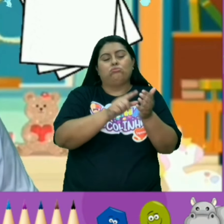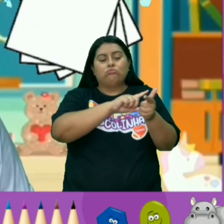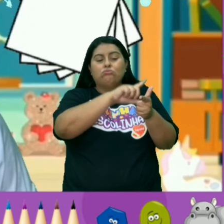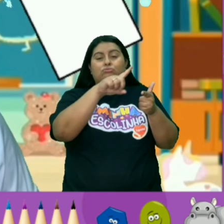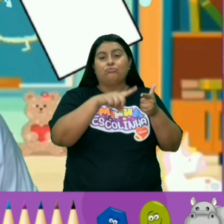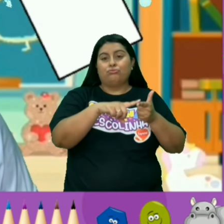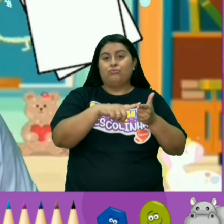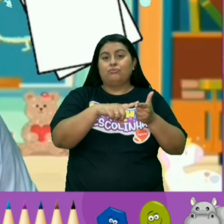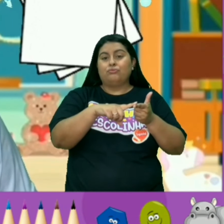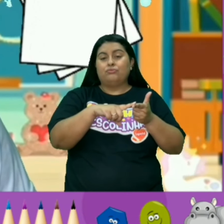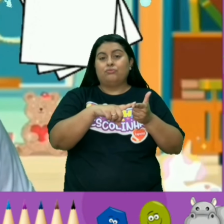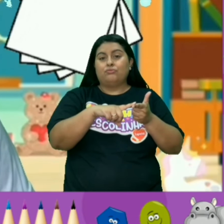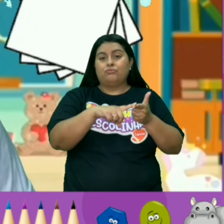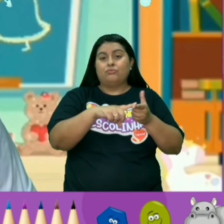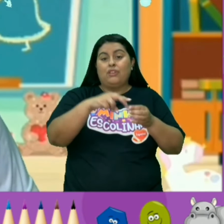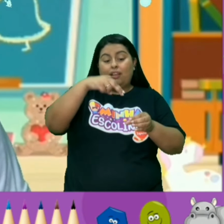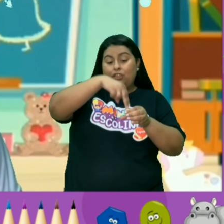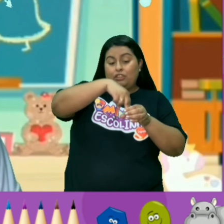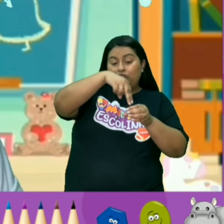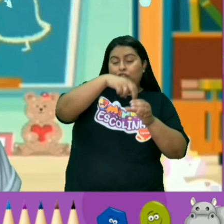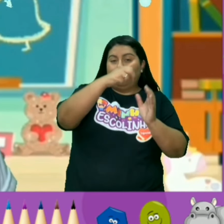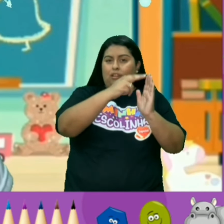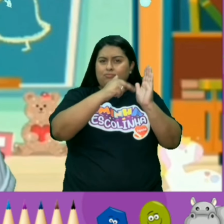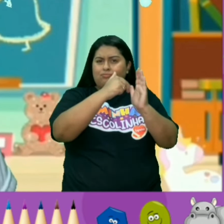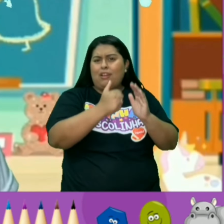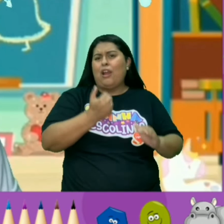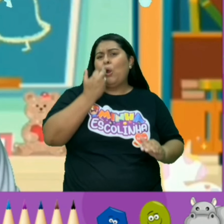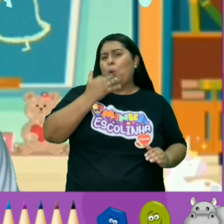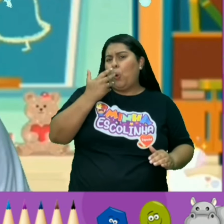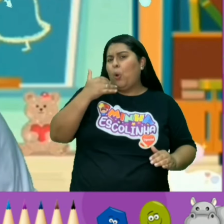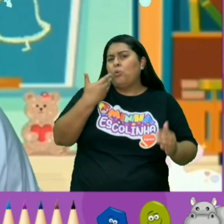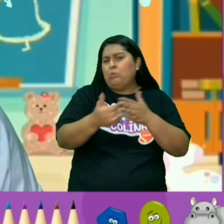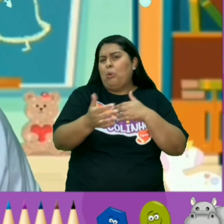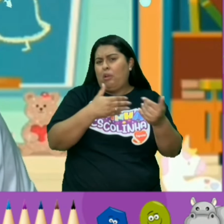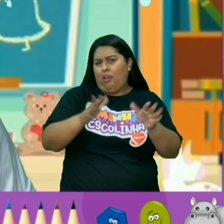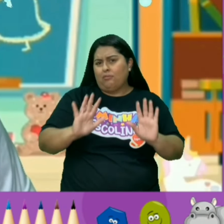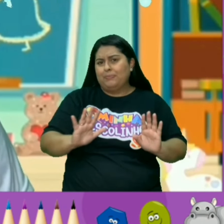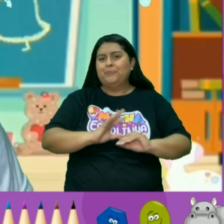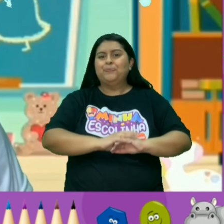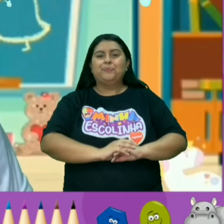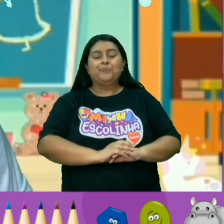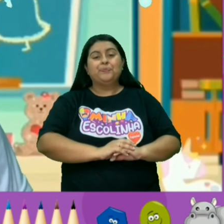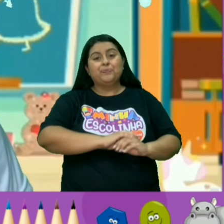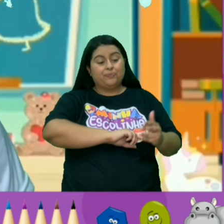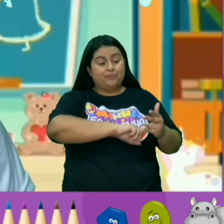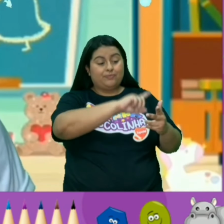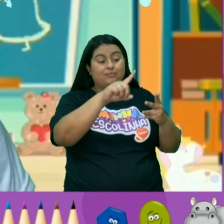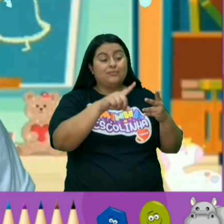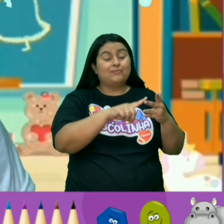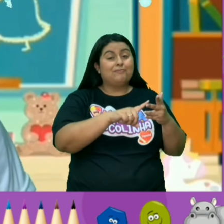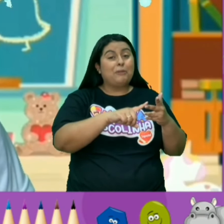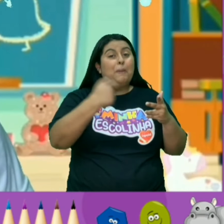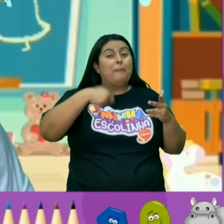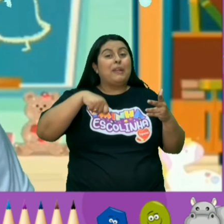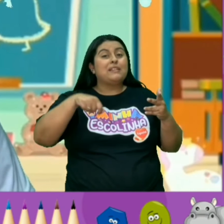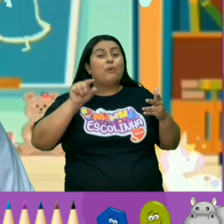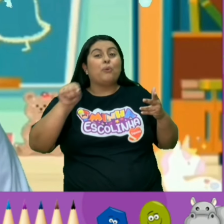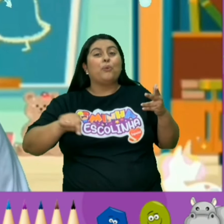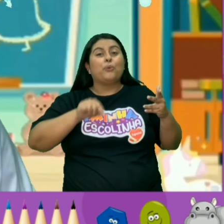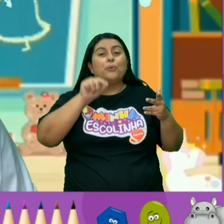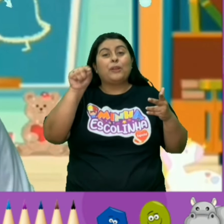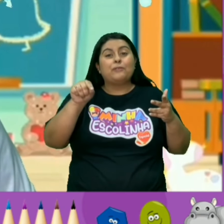folha sulfite tintas a cor que você preferir e